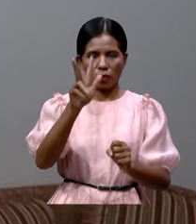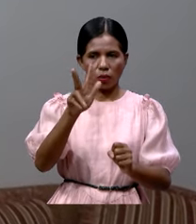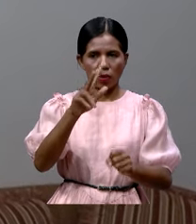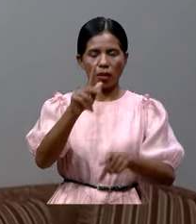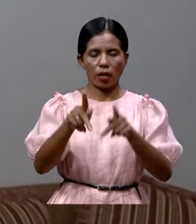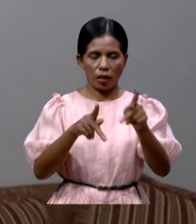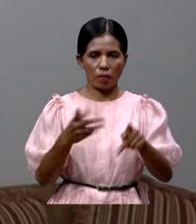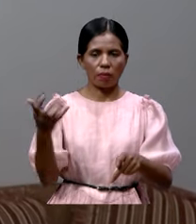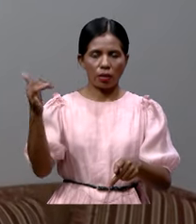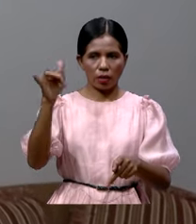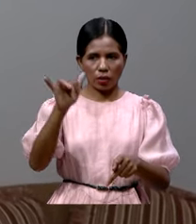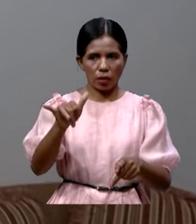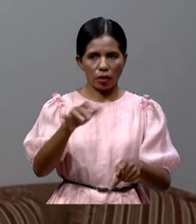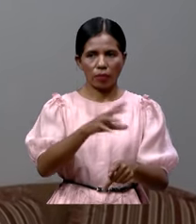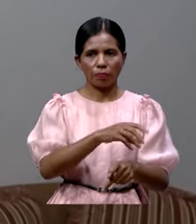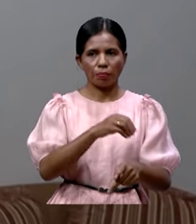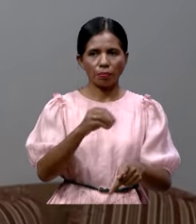masira maka